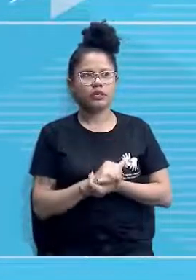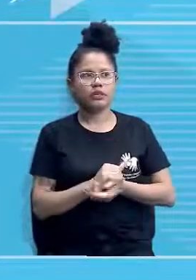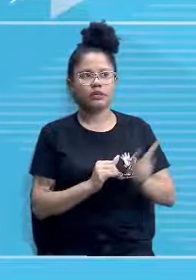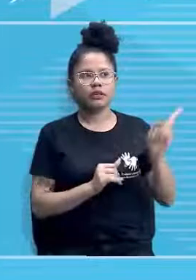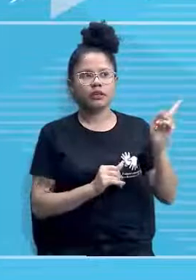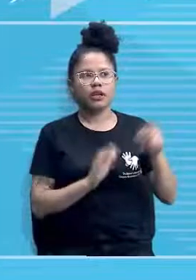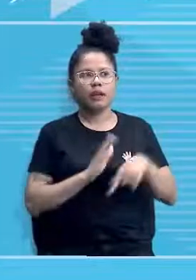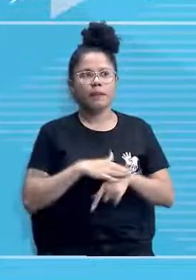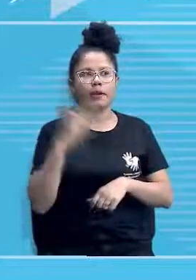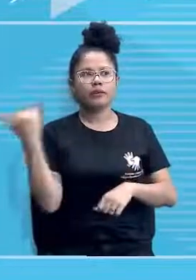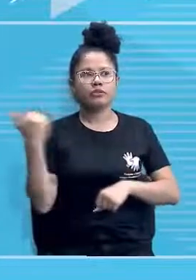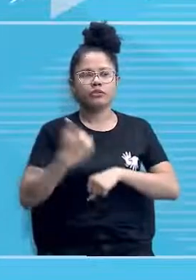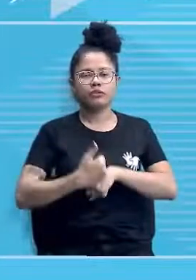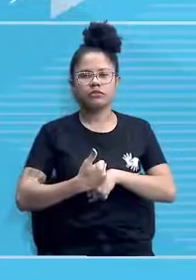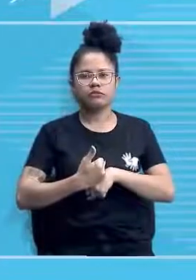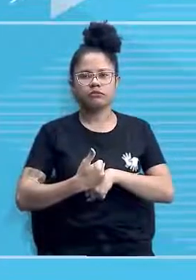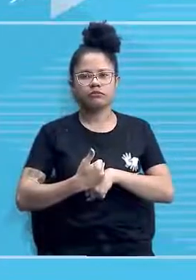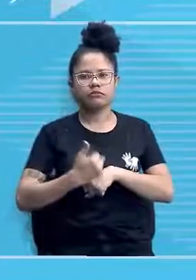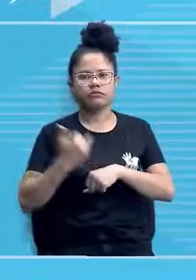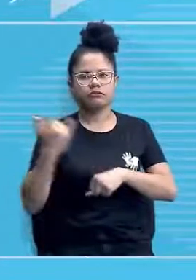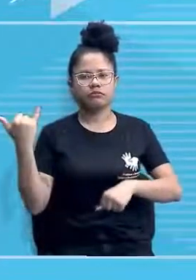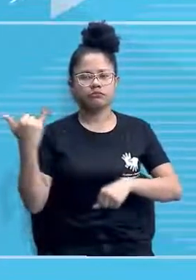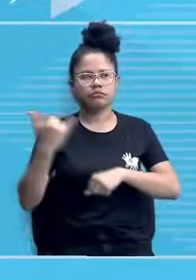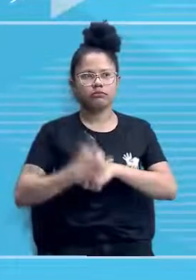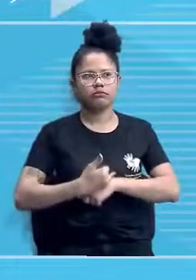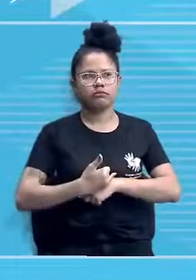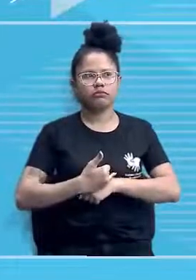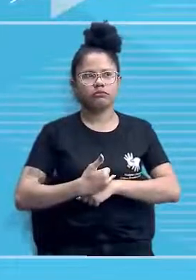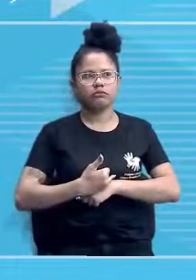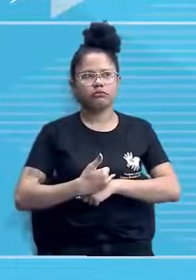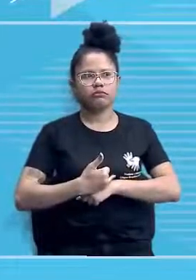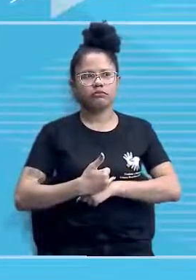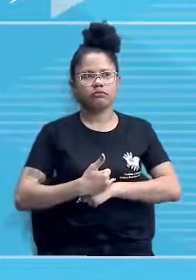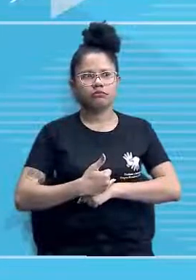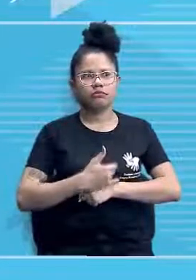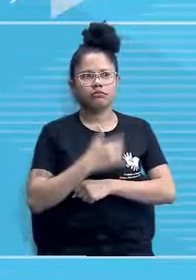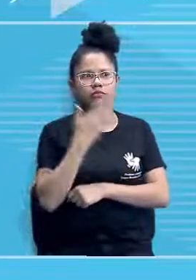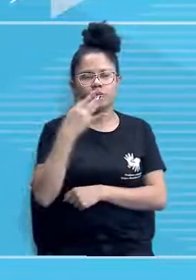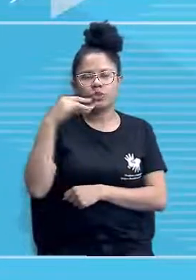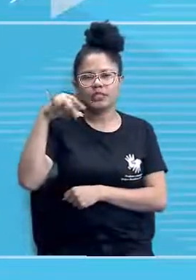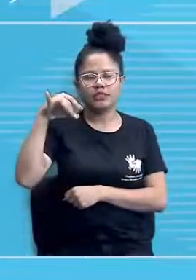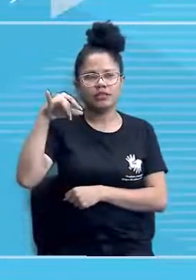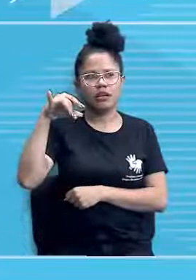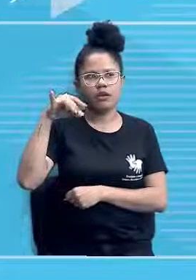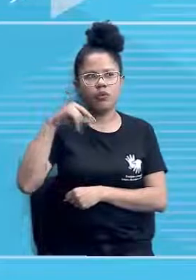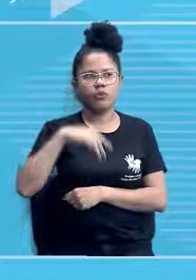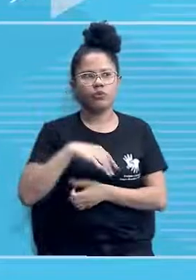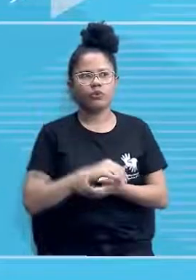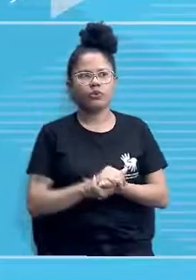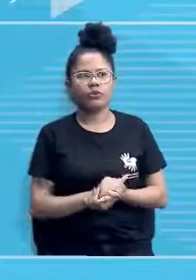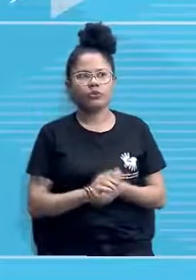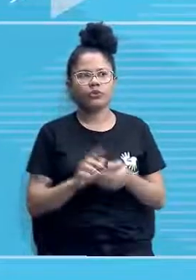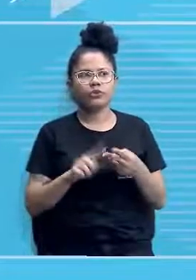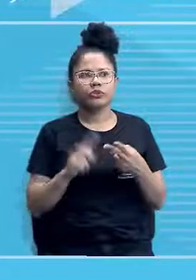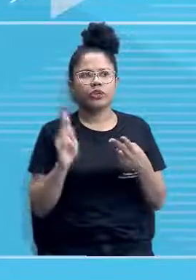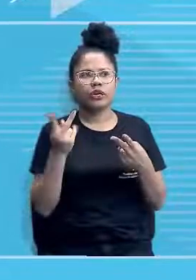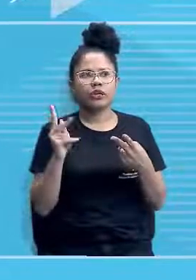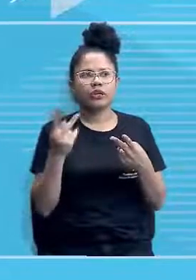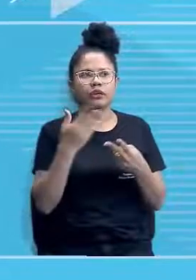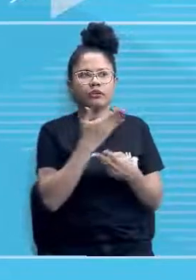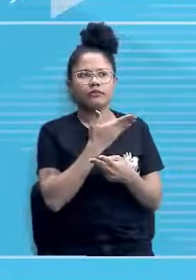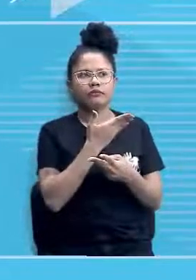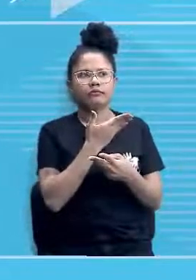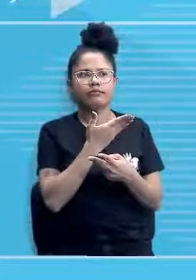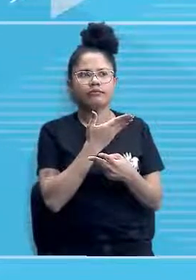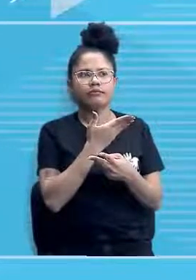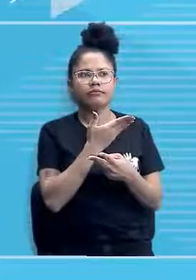ligação mais forte a ligação iônica tá o exemplo clássico é um sal orgânico as ligações de hidrogênio olha aí que nós